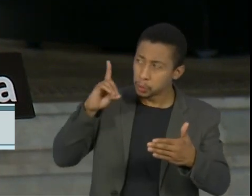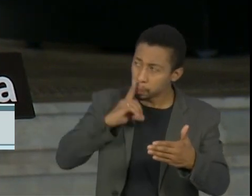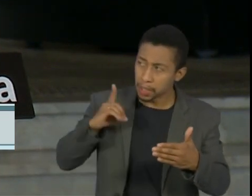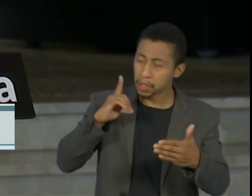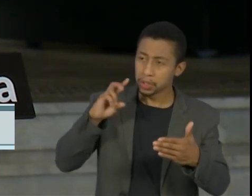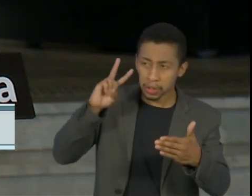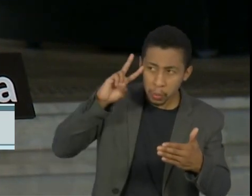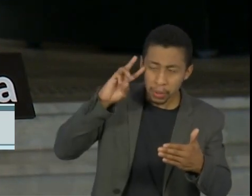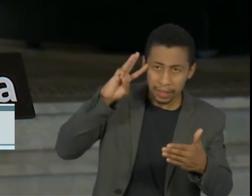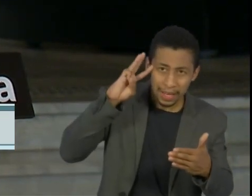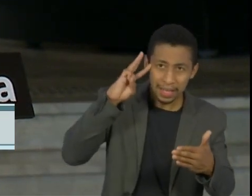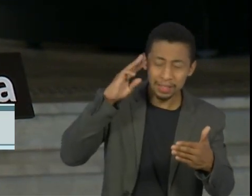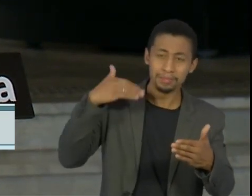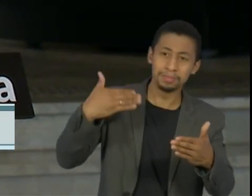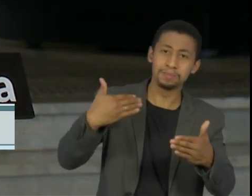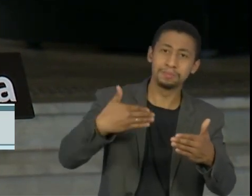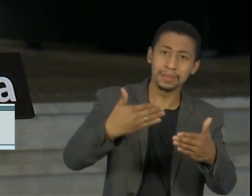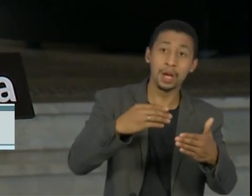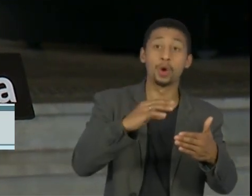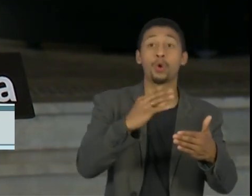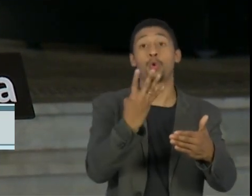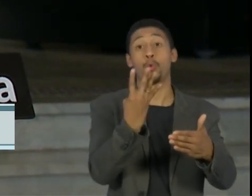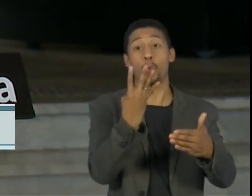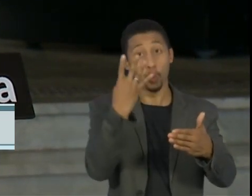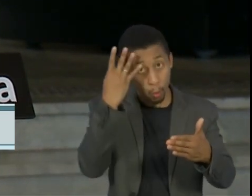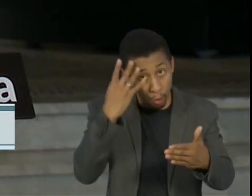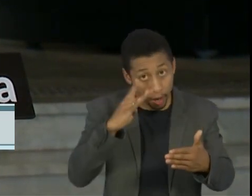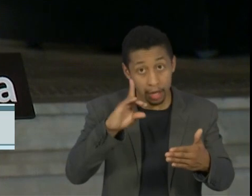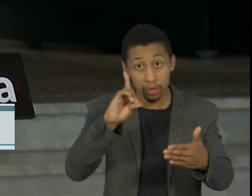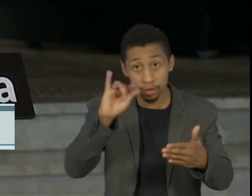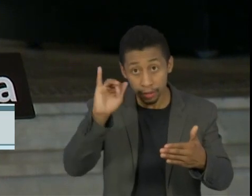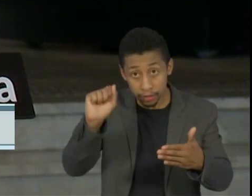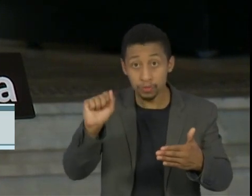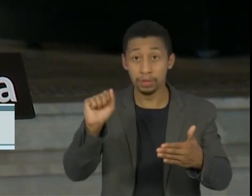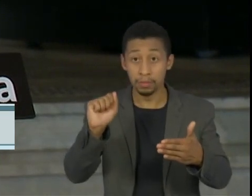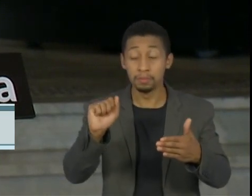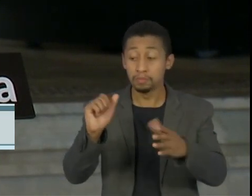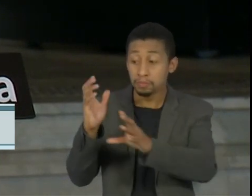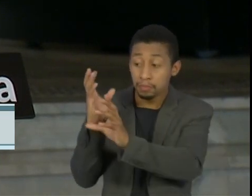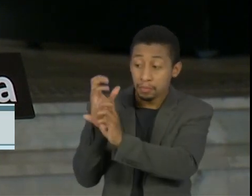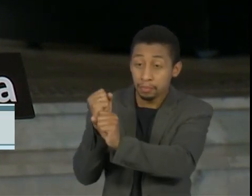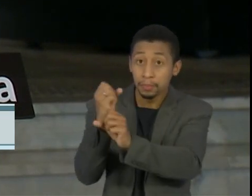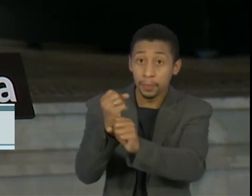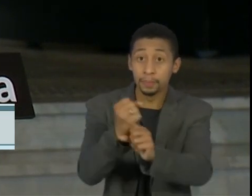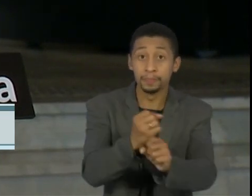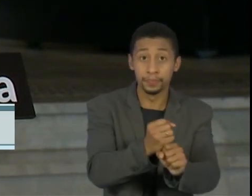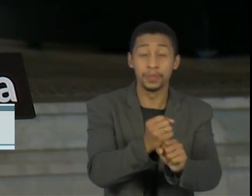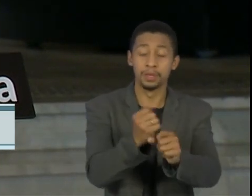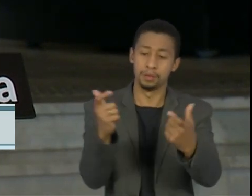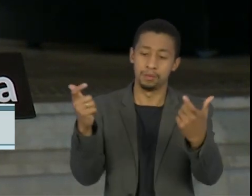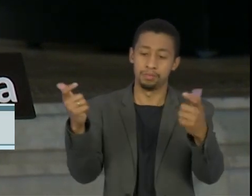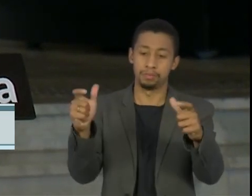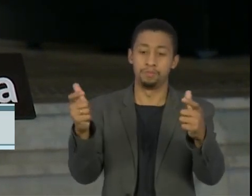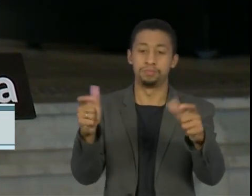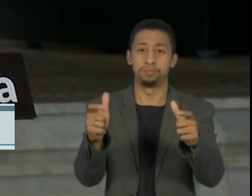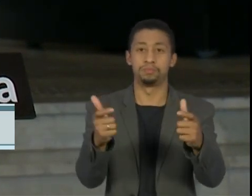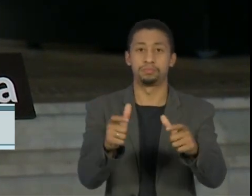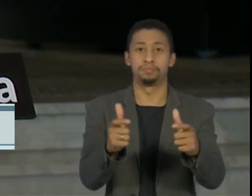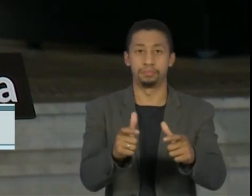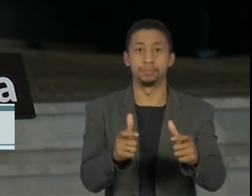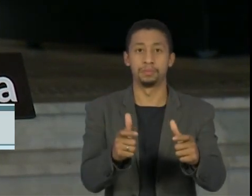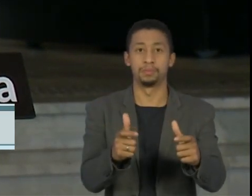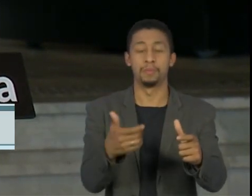quarta-feira, nesses 4 dias computados, nós temos expectativa de que nós teremos um número menor do que a semana passada, ou